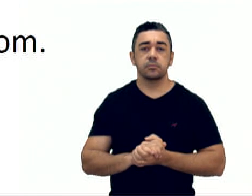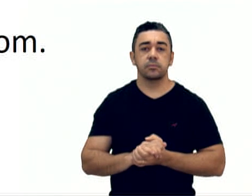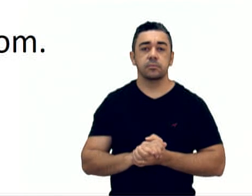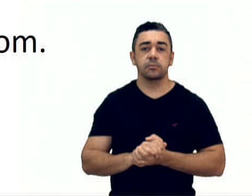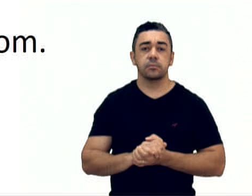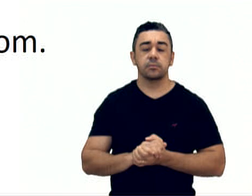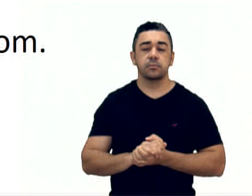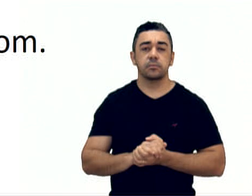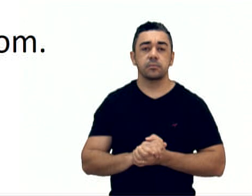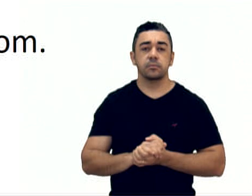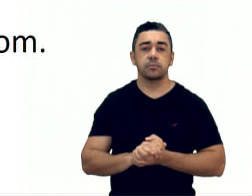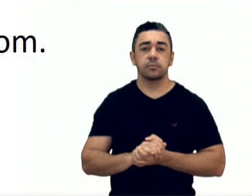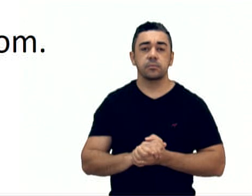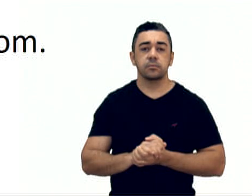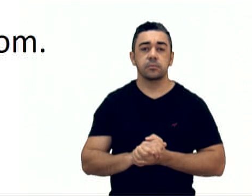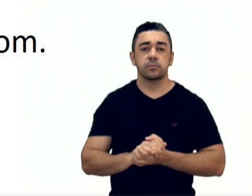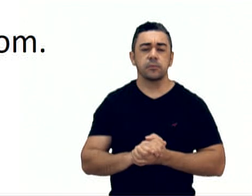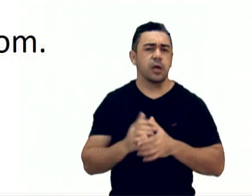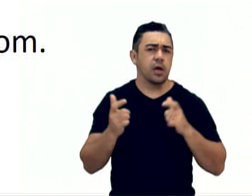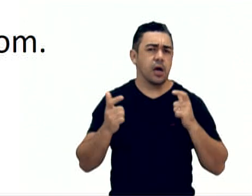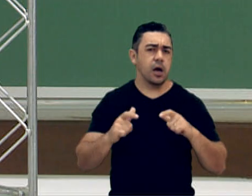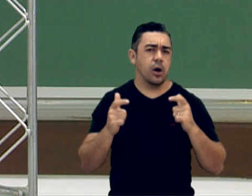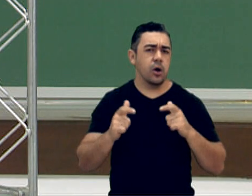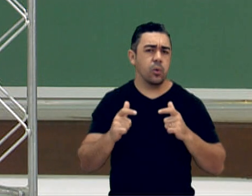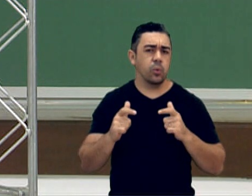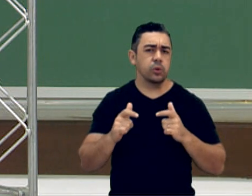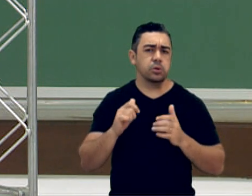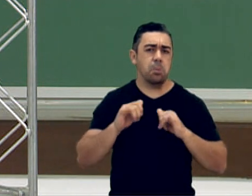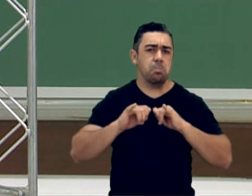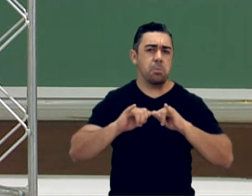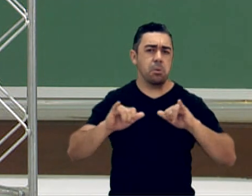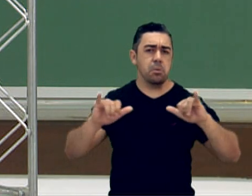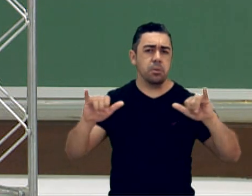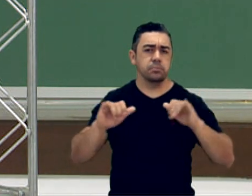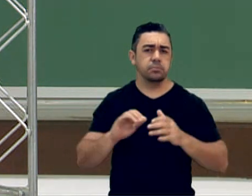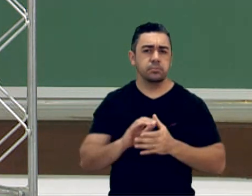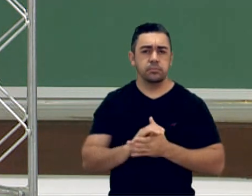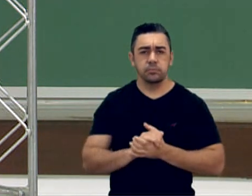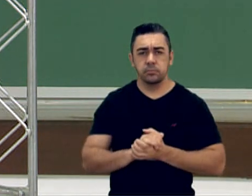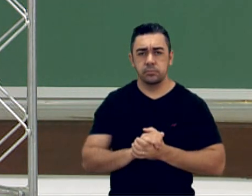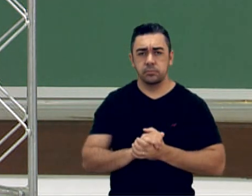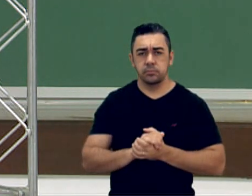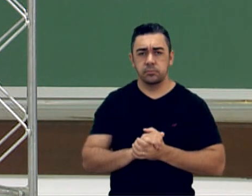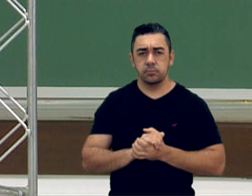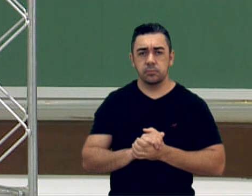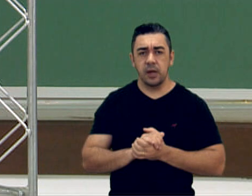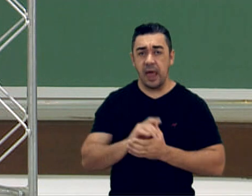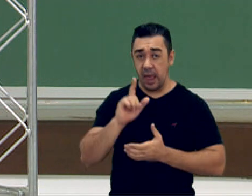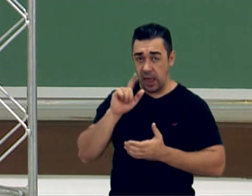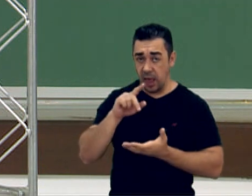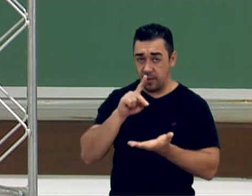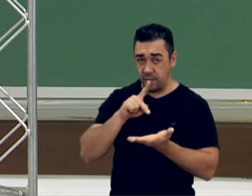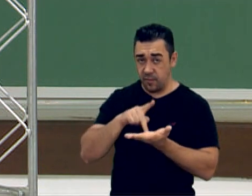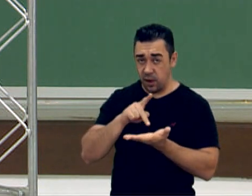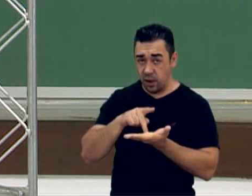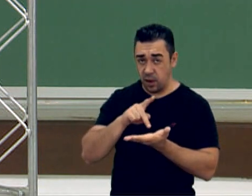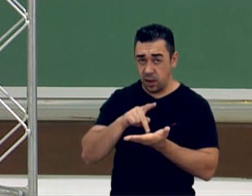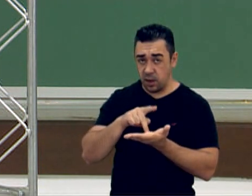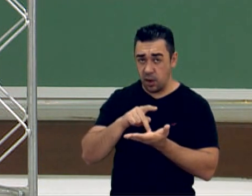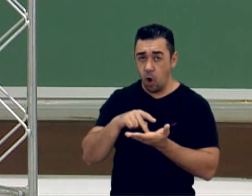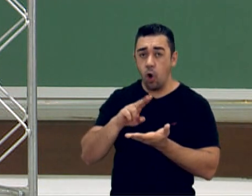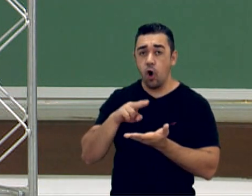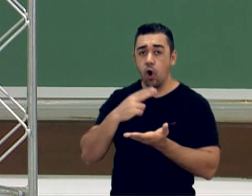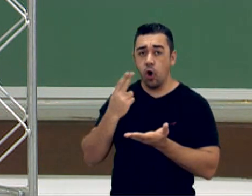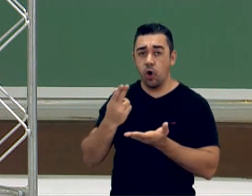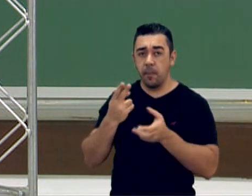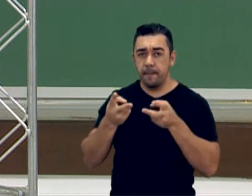text writing? De onde veio essa notícia? Ela parece real ou já dá para perceber